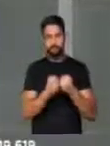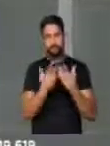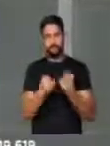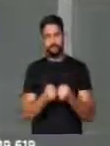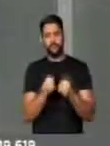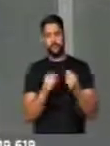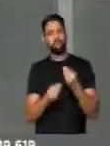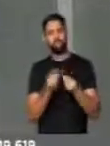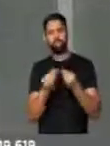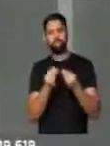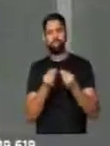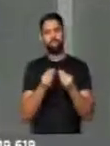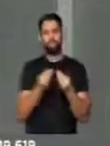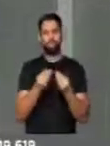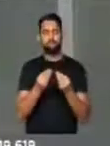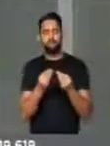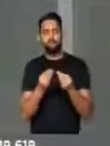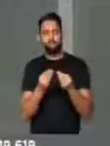muito mais